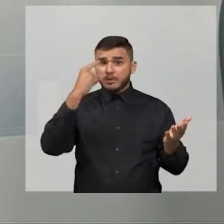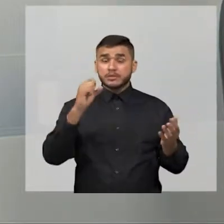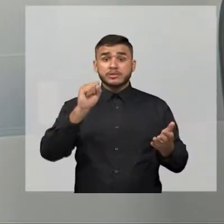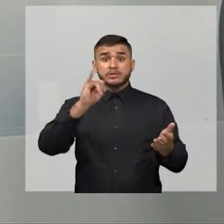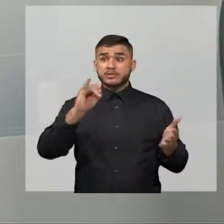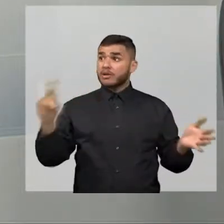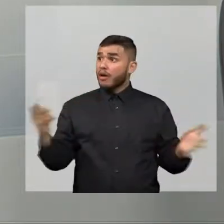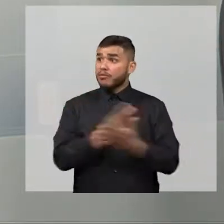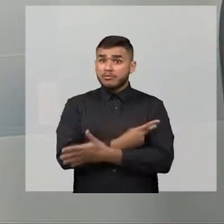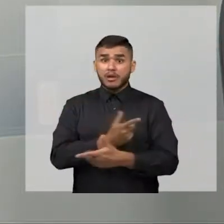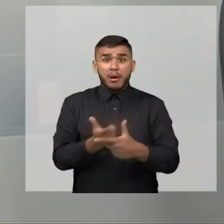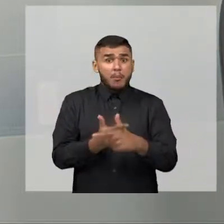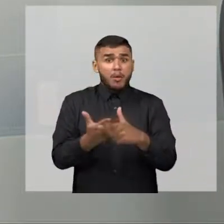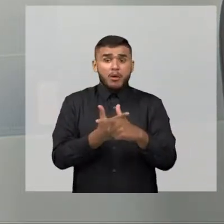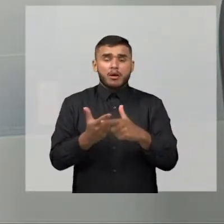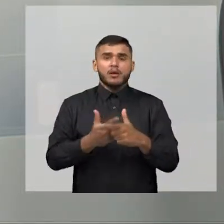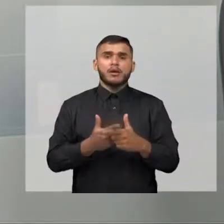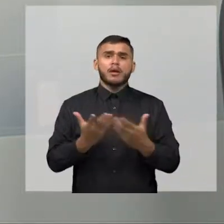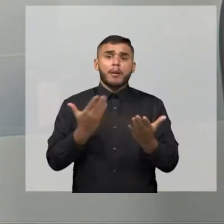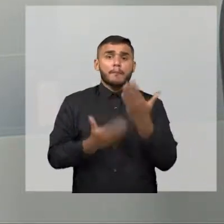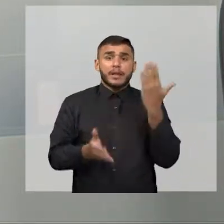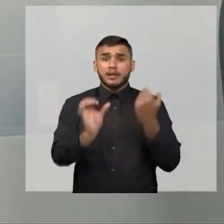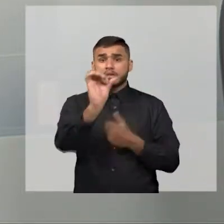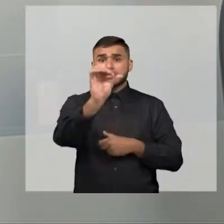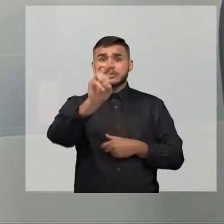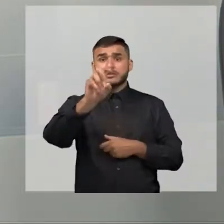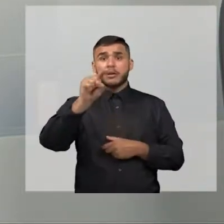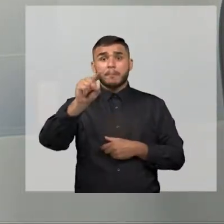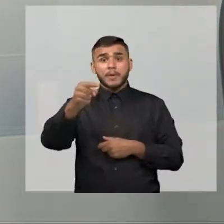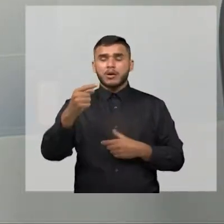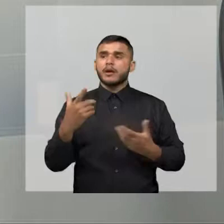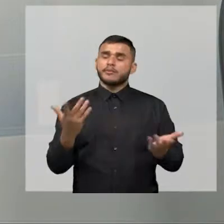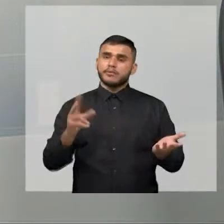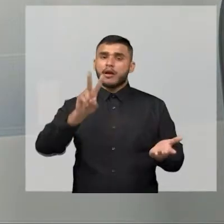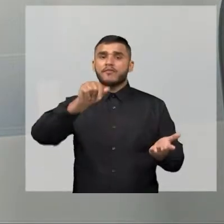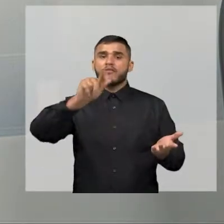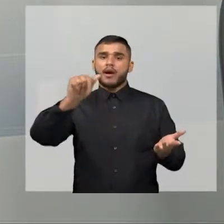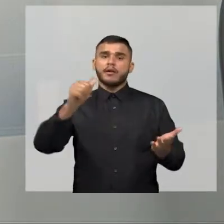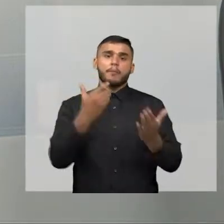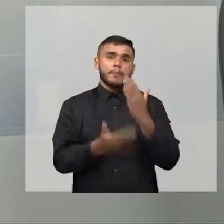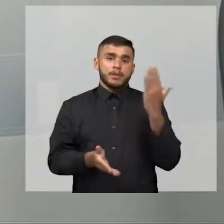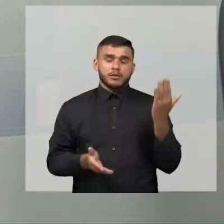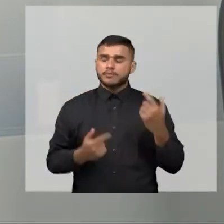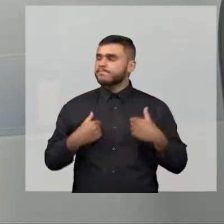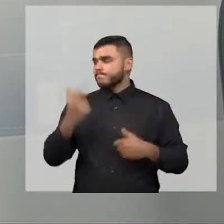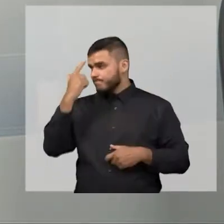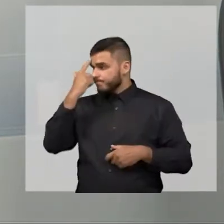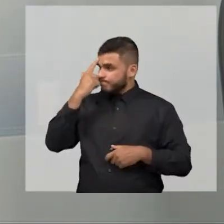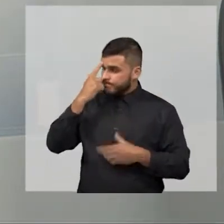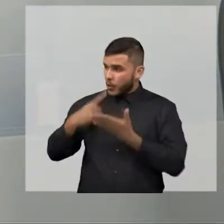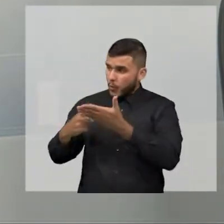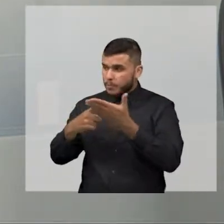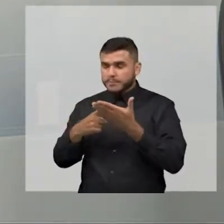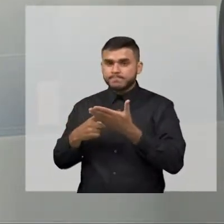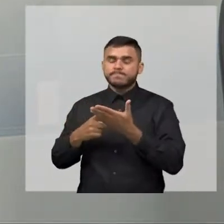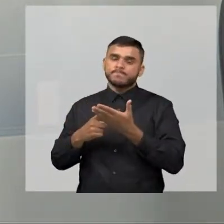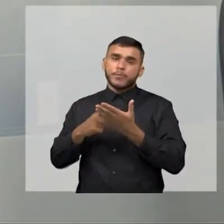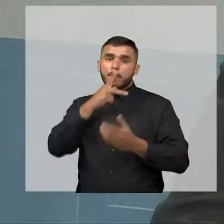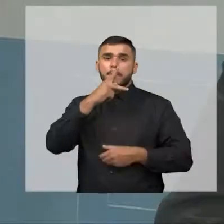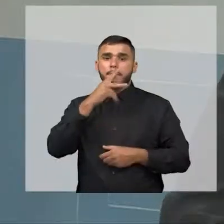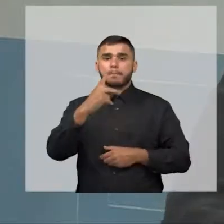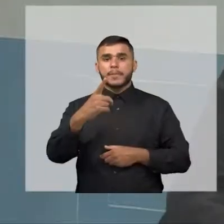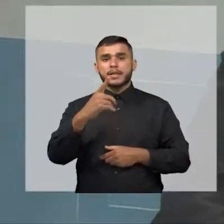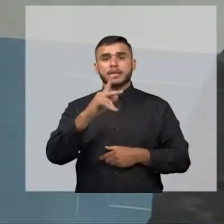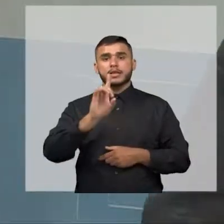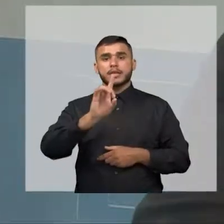caso a minha candidatura fosse impugnada, eu não conseguisse, o partido poderia perder uma vaga. Então optamos, né, por Pronto. retirar a candidatura. E